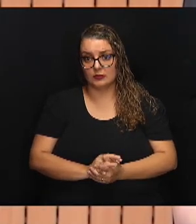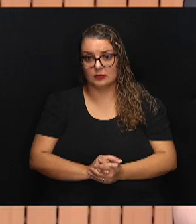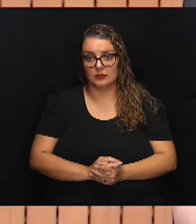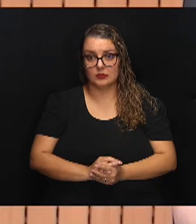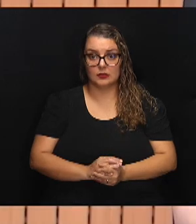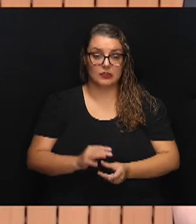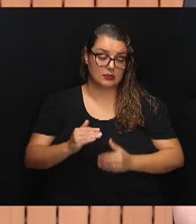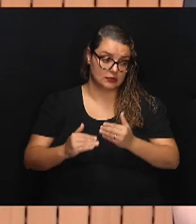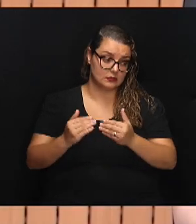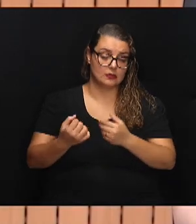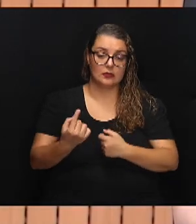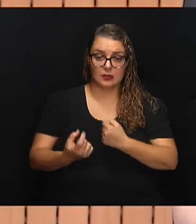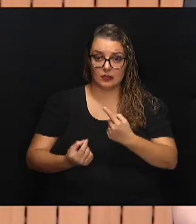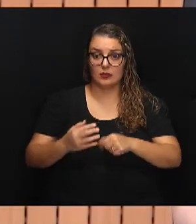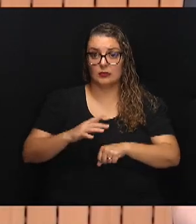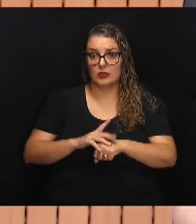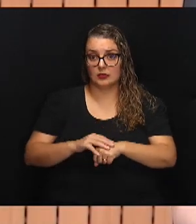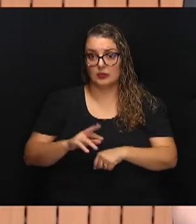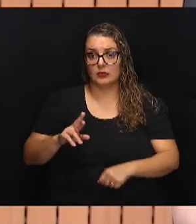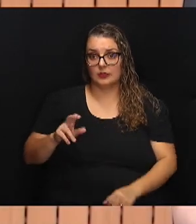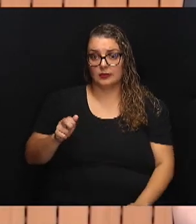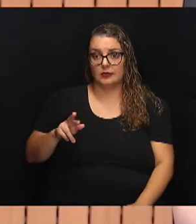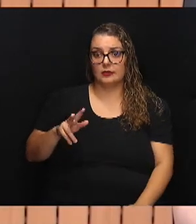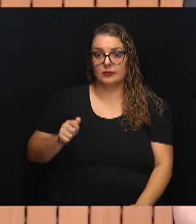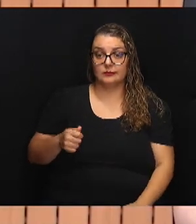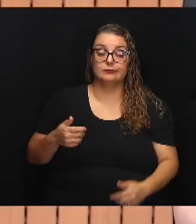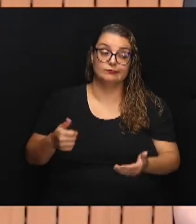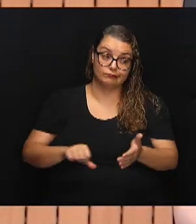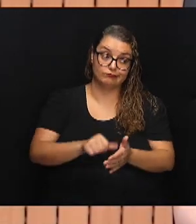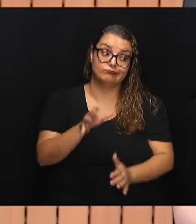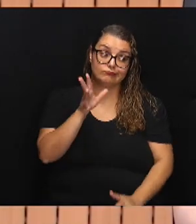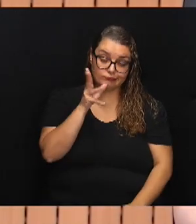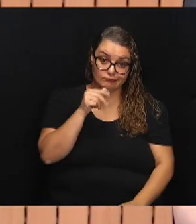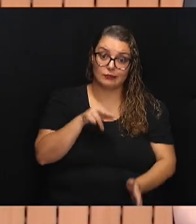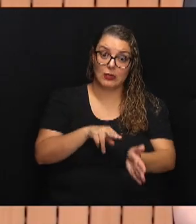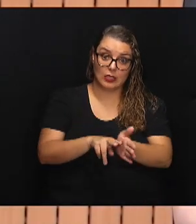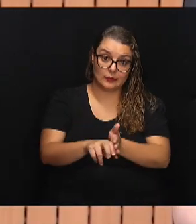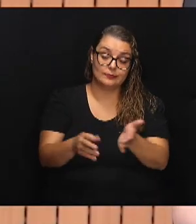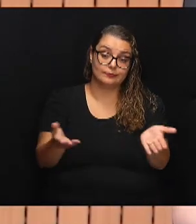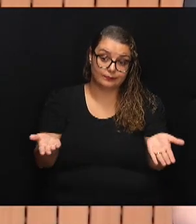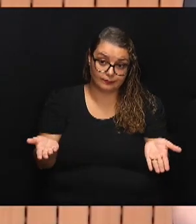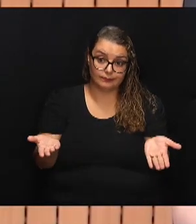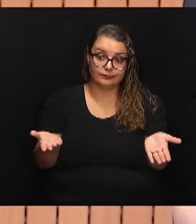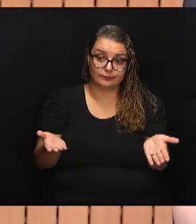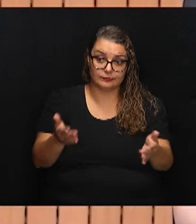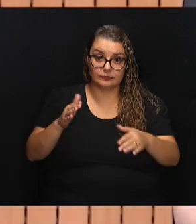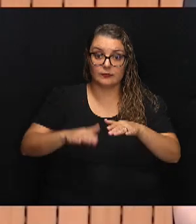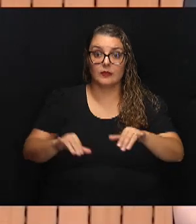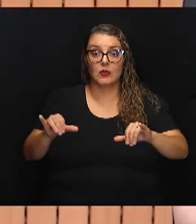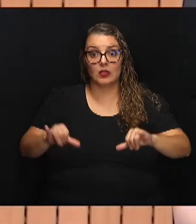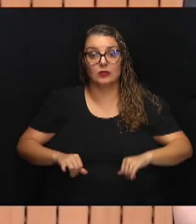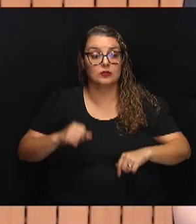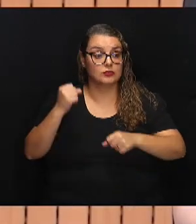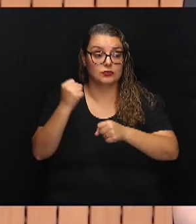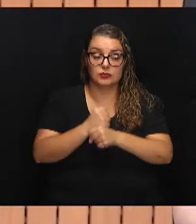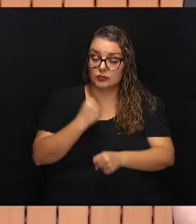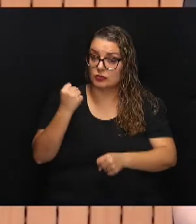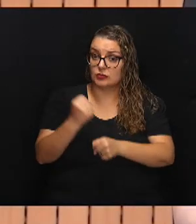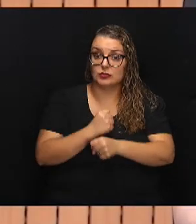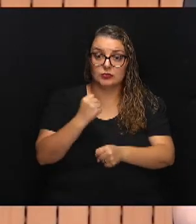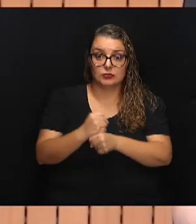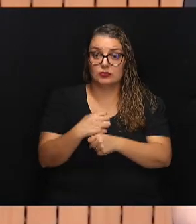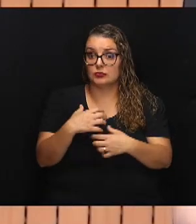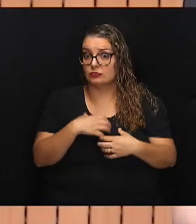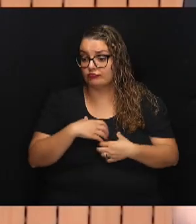desenvolve alguma doença rara, primeiro é a demora para diagnosticar. Às vezes a pessoa fica sofrendo anos, né, com